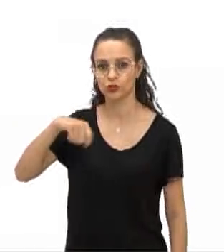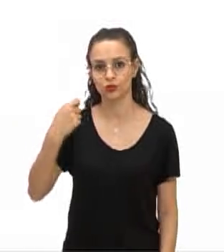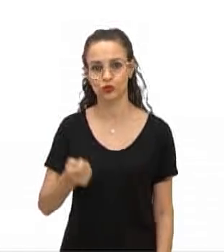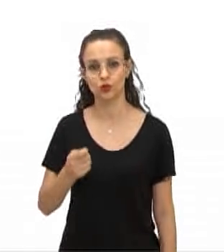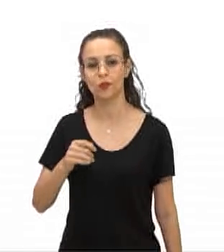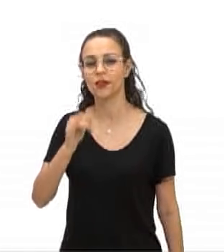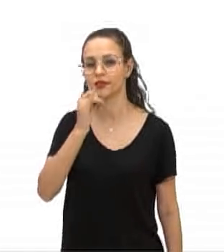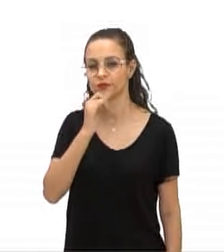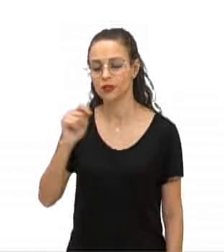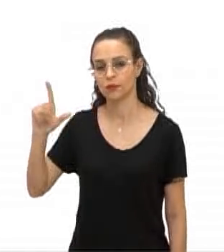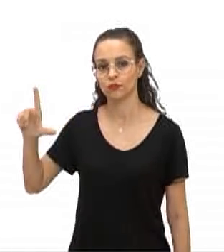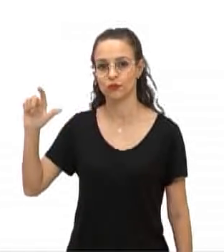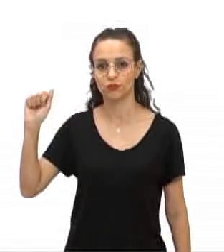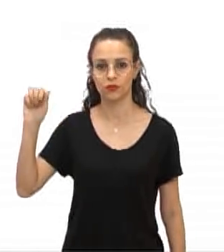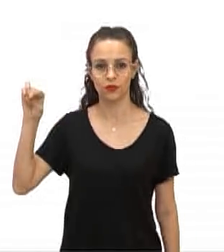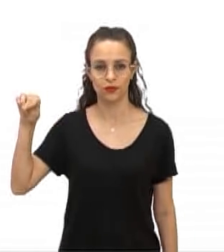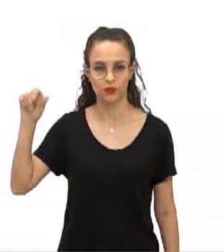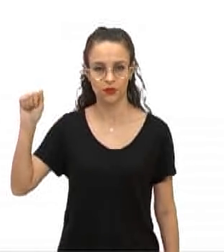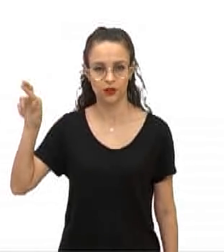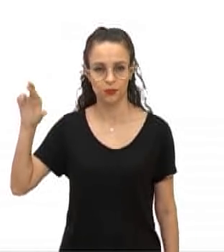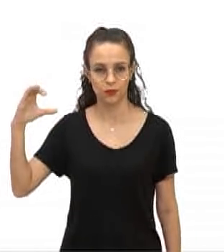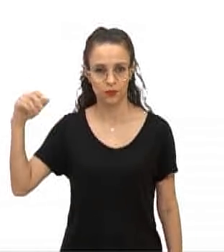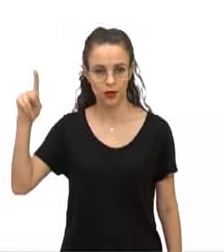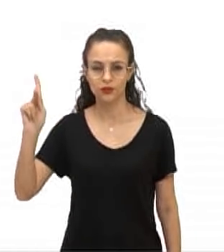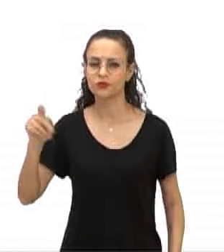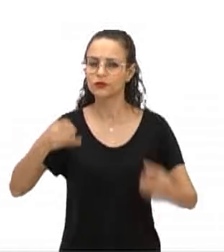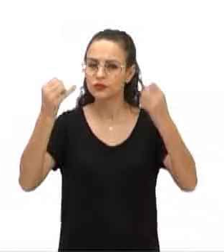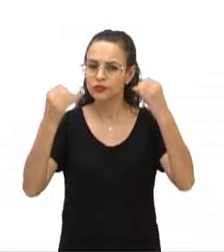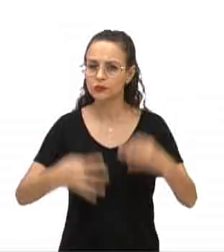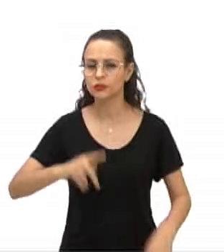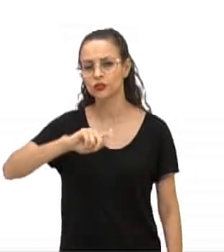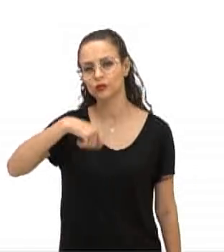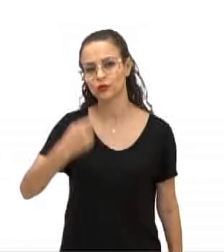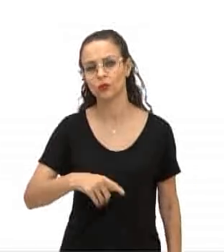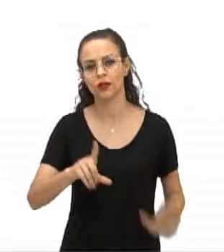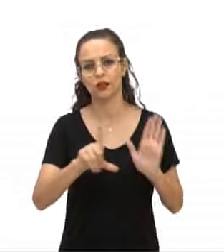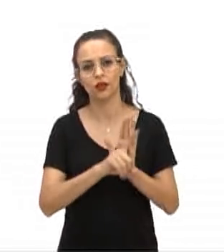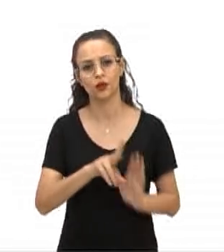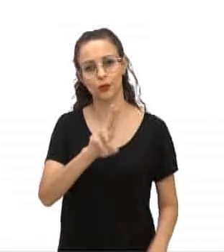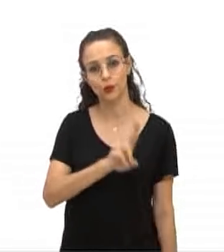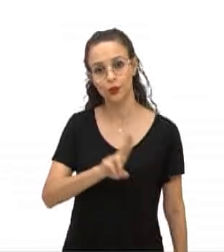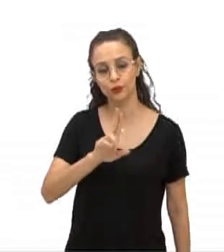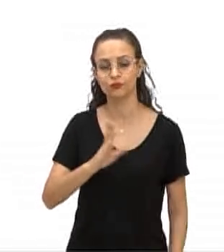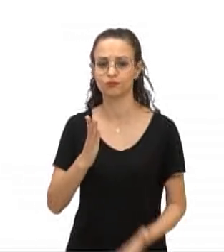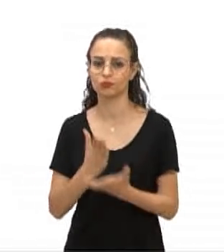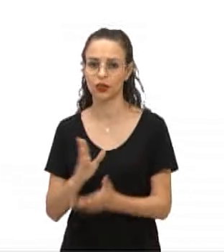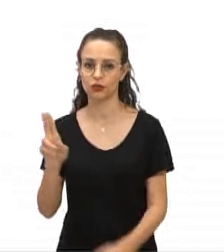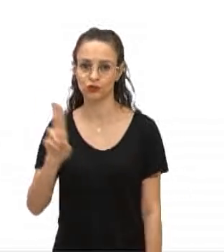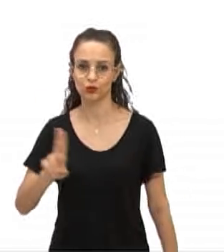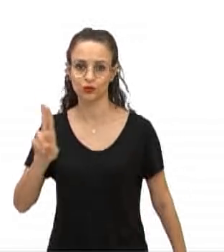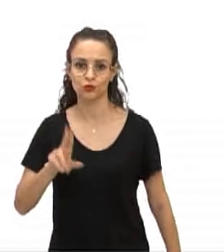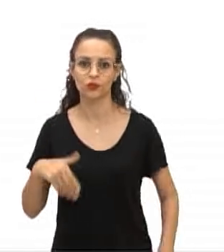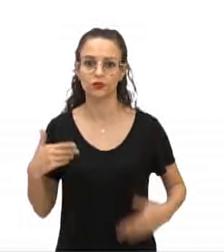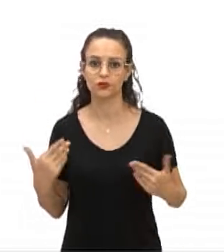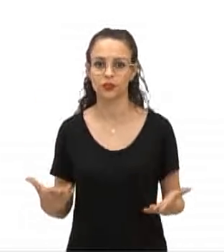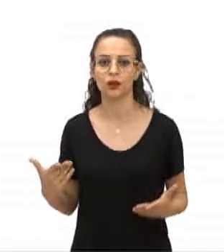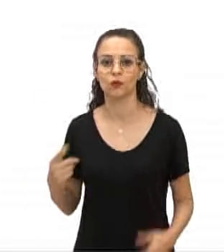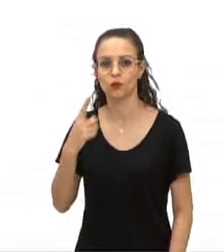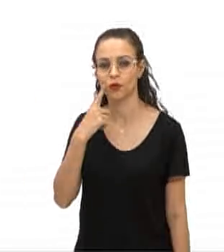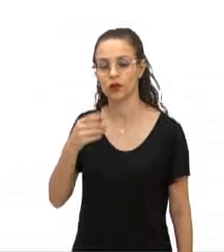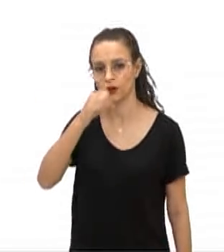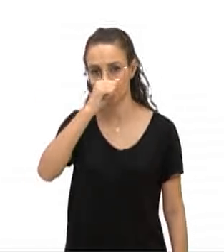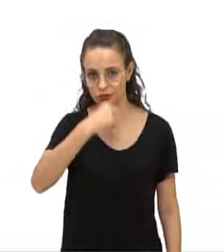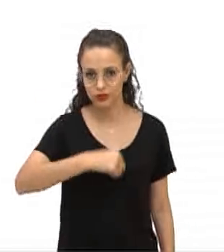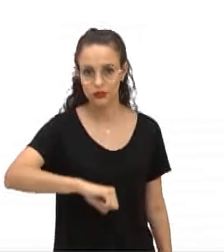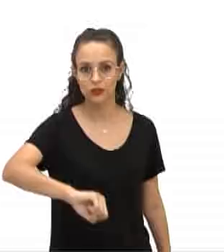Lamarck, que mostra bem a teoria, a lei do uso e desuso, tá certo? Por parte do tamanduá